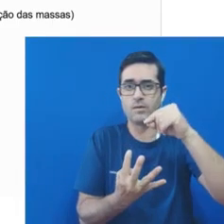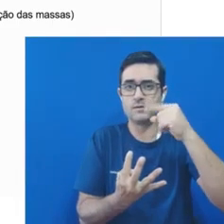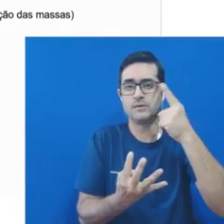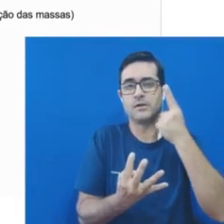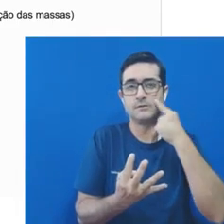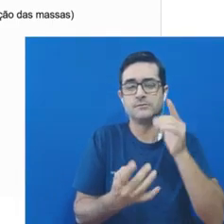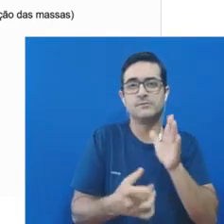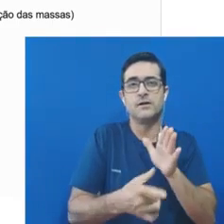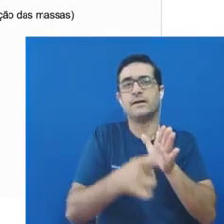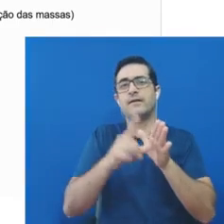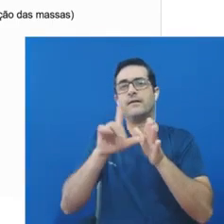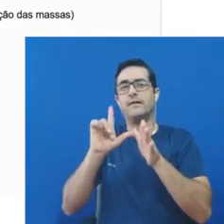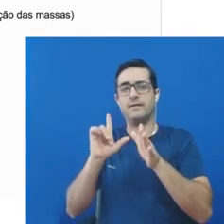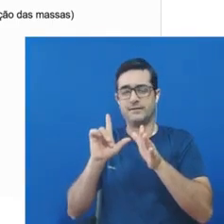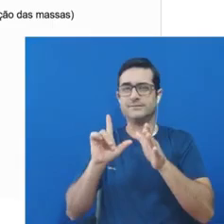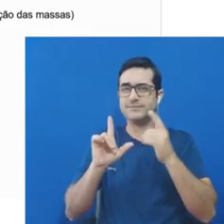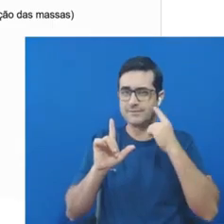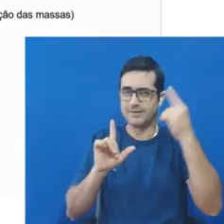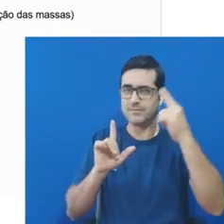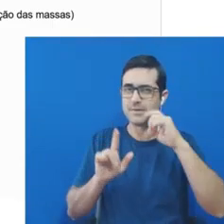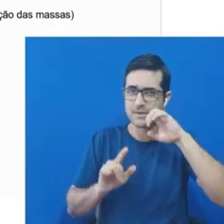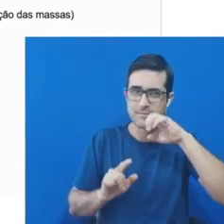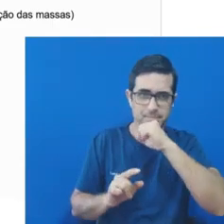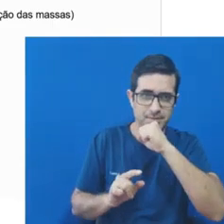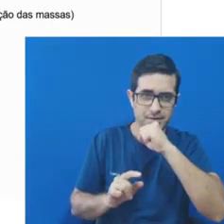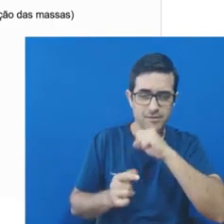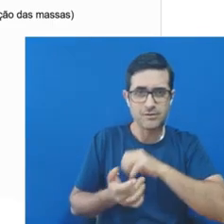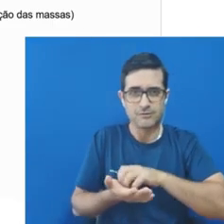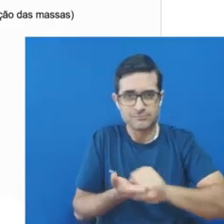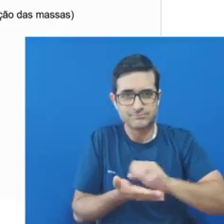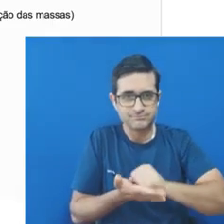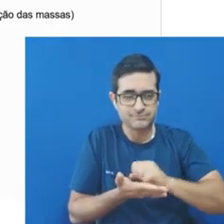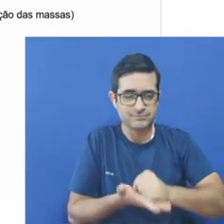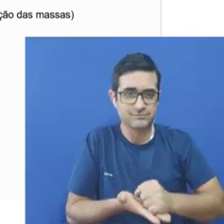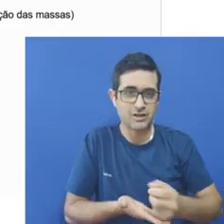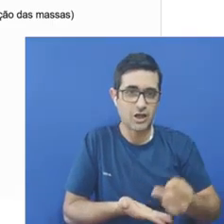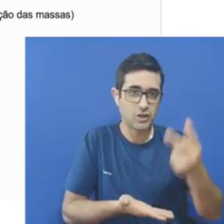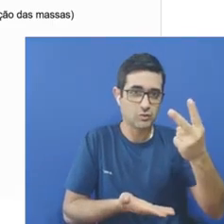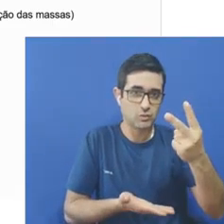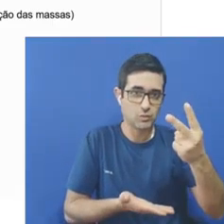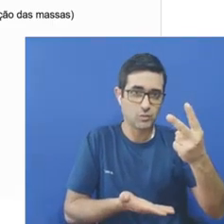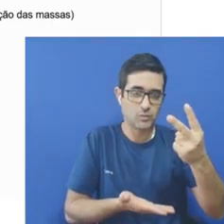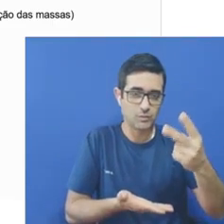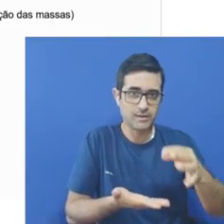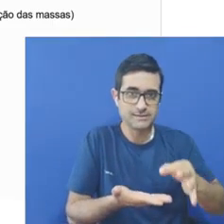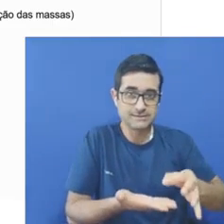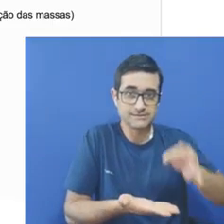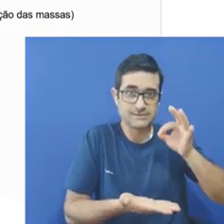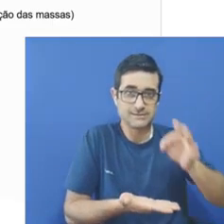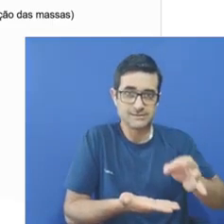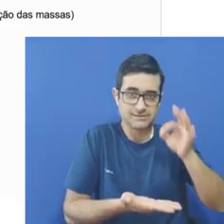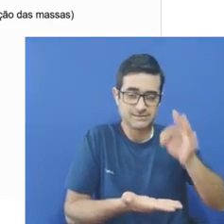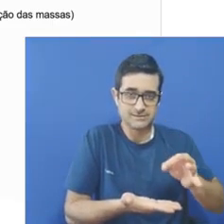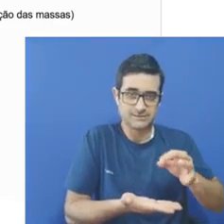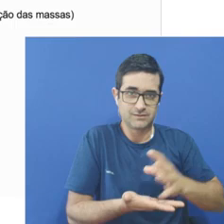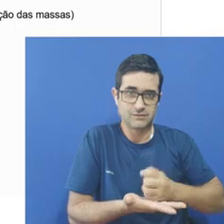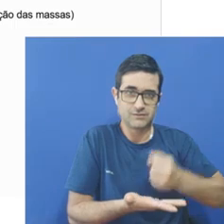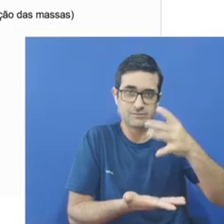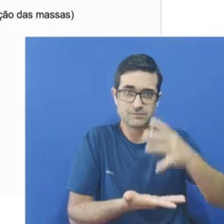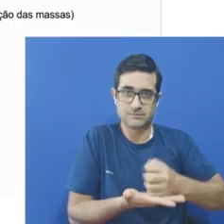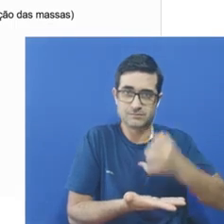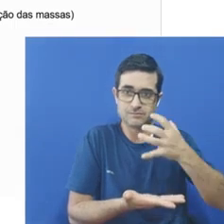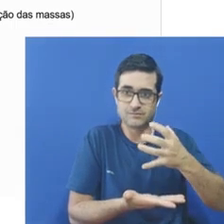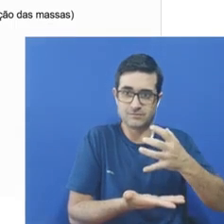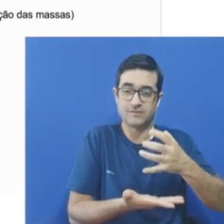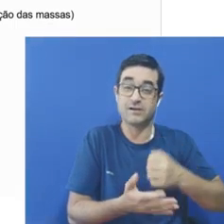à analogia do meu pão, seria 2 xícaras de farinha. Então, o sódio seria farinha. E esse 2